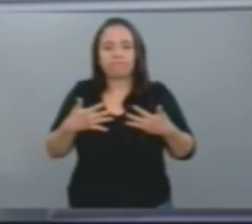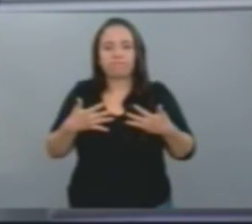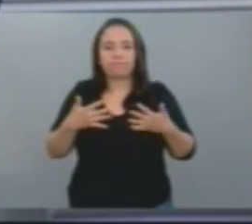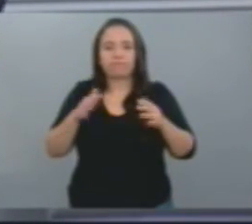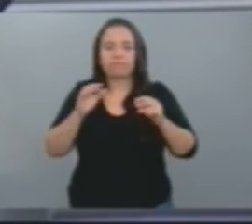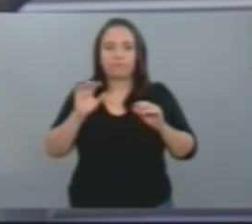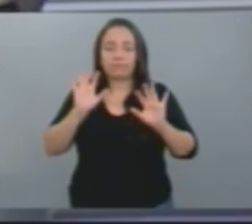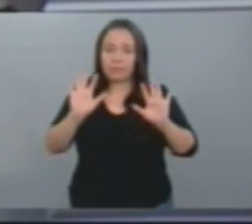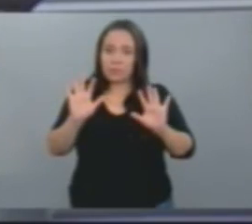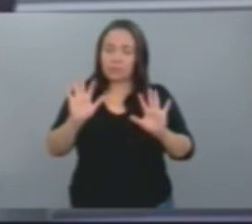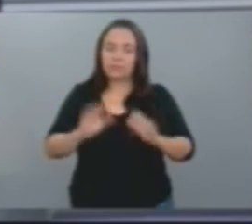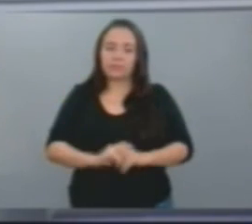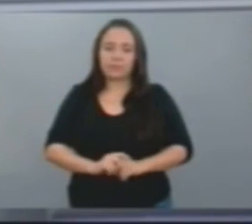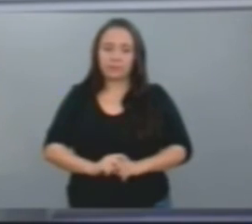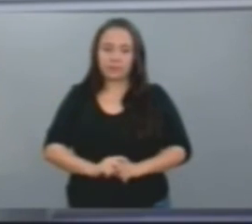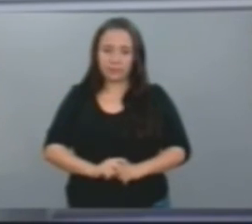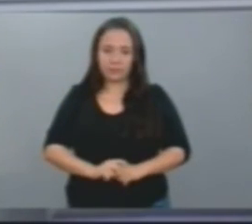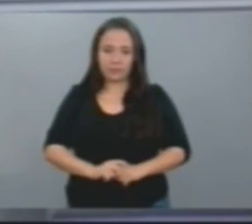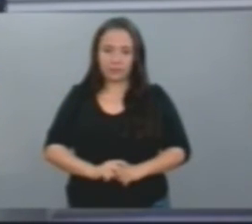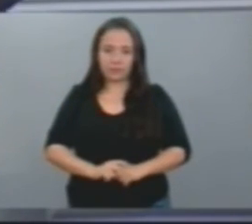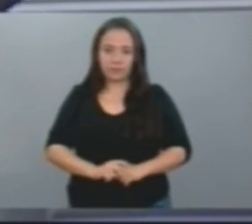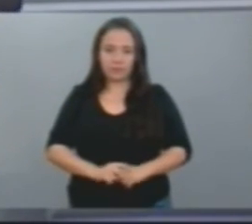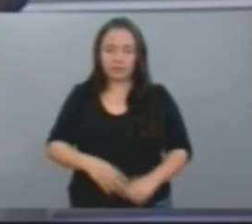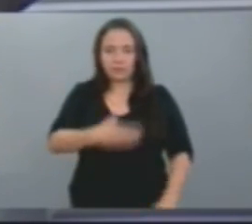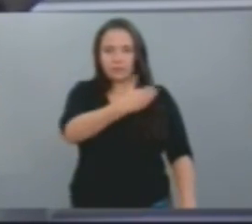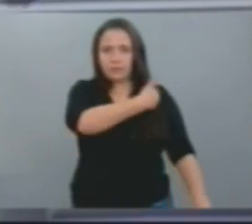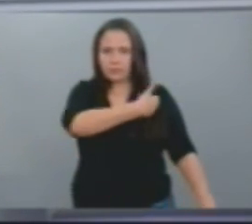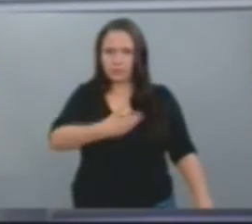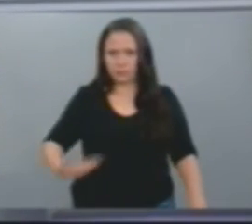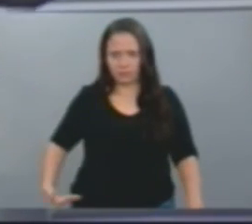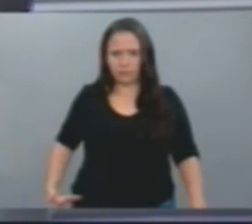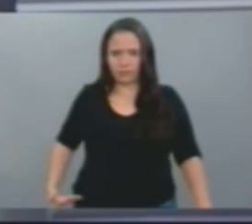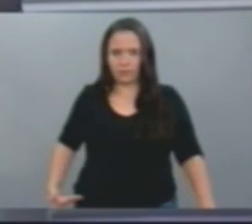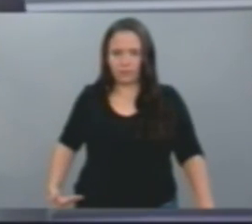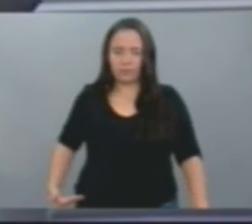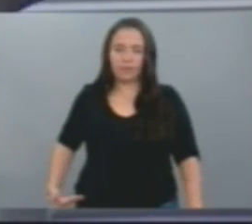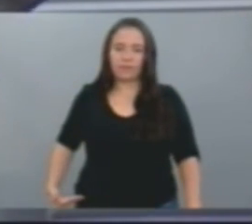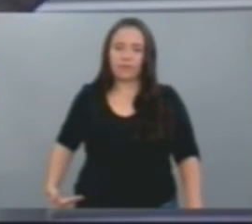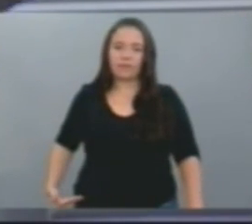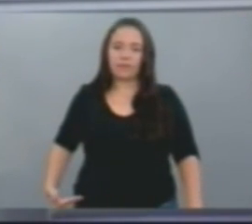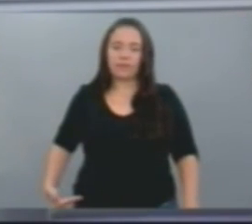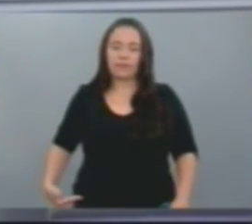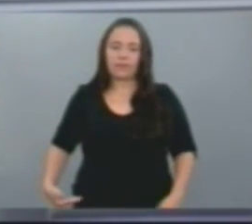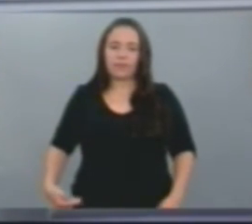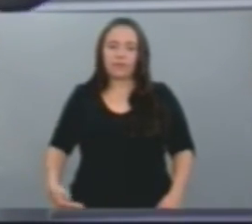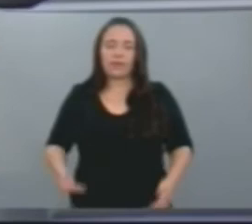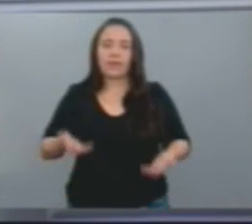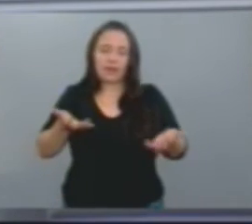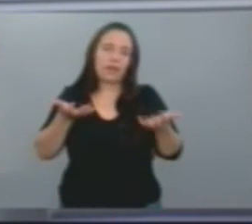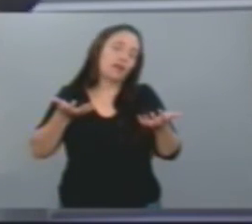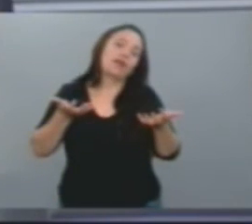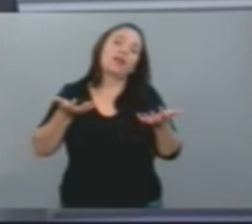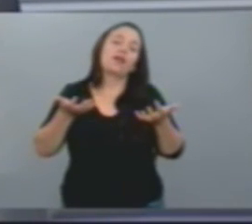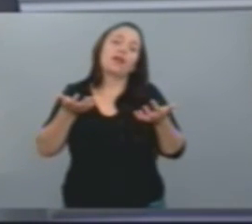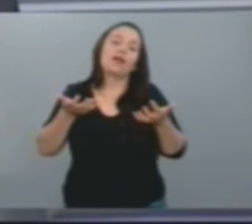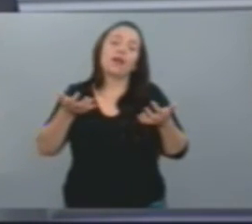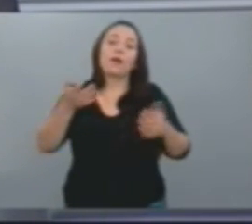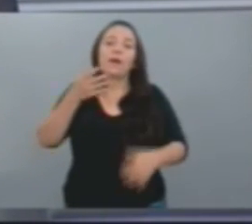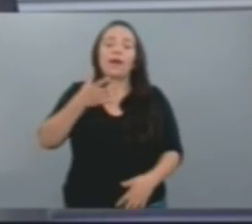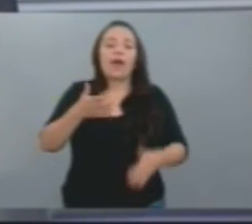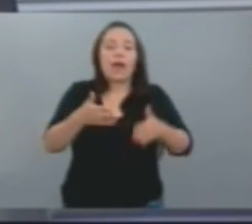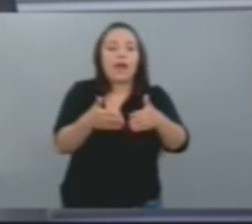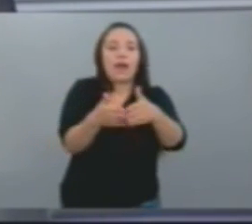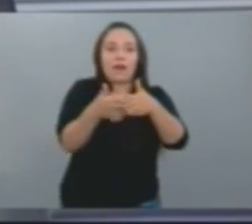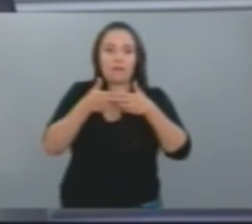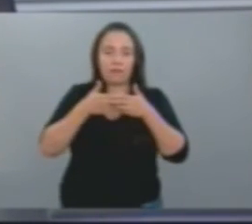do pensamento de Vossa Excelência. Ora, quando o governo exige que aqueles que se afastarem para